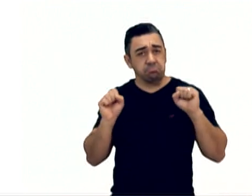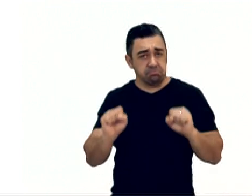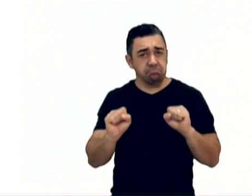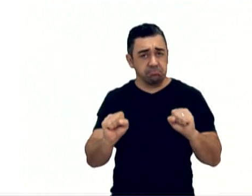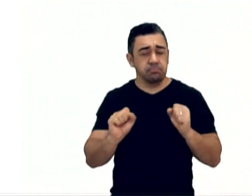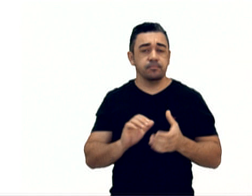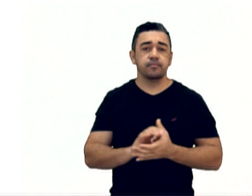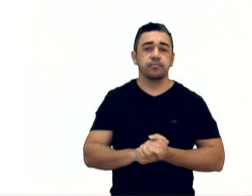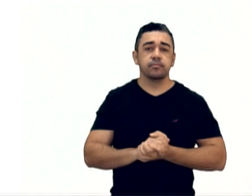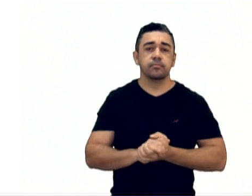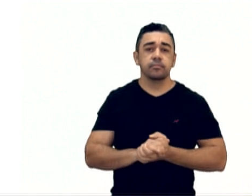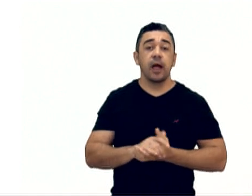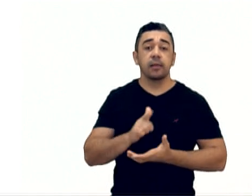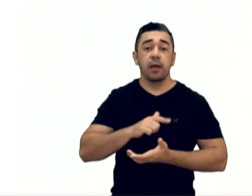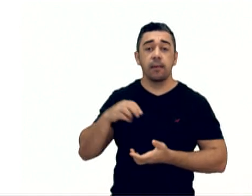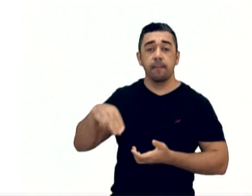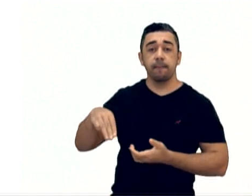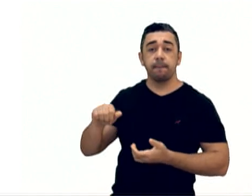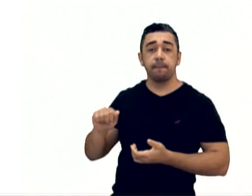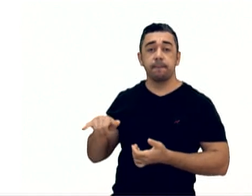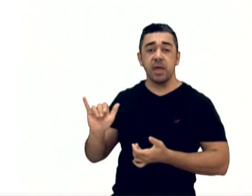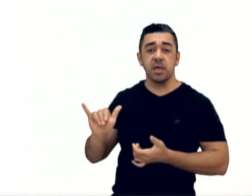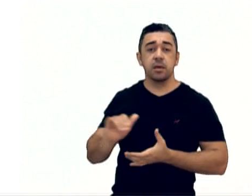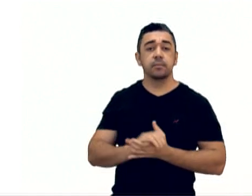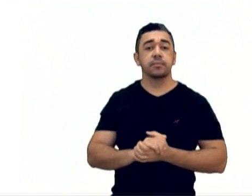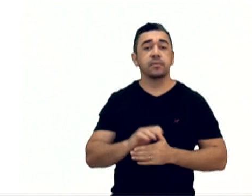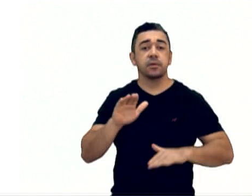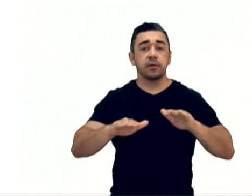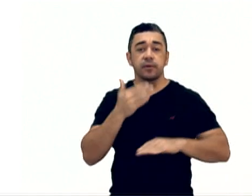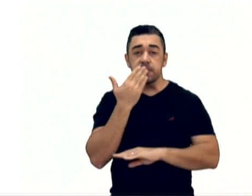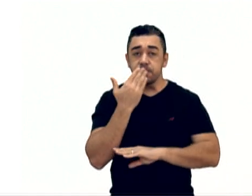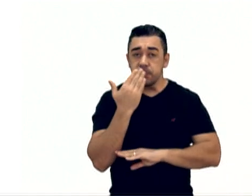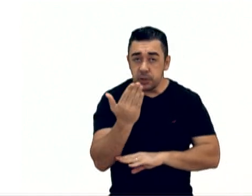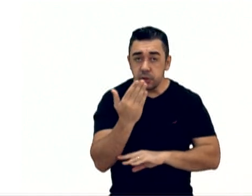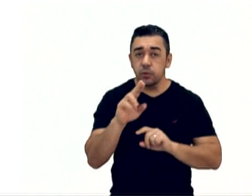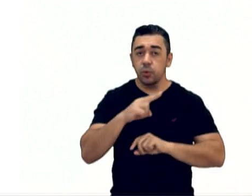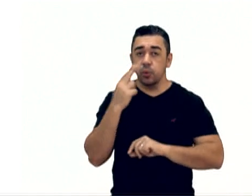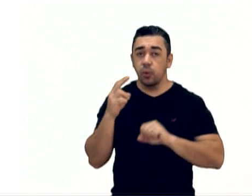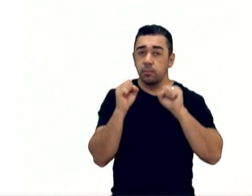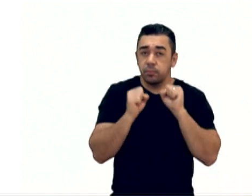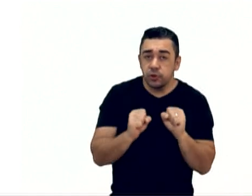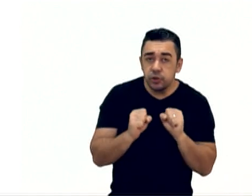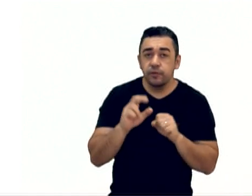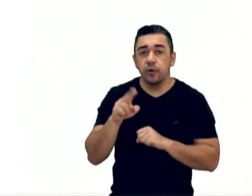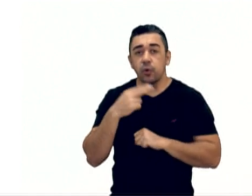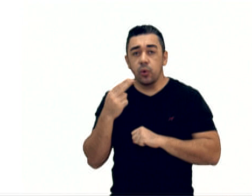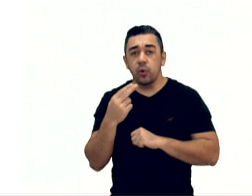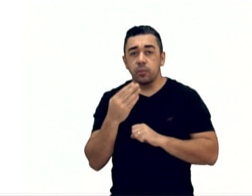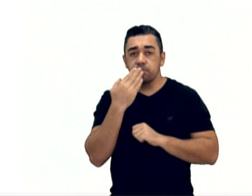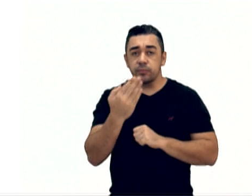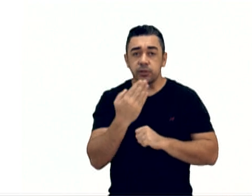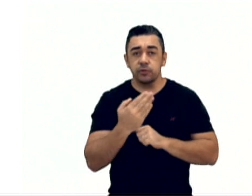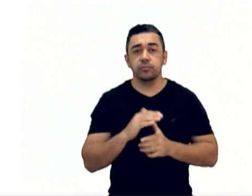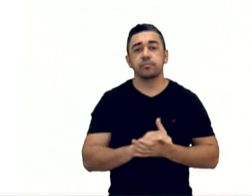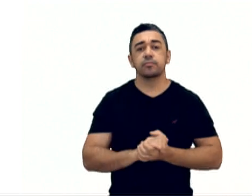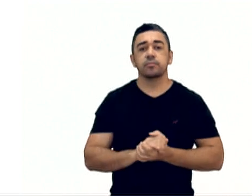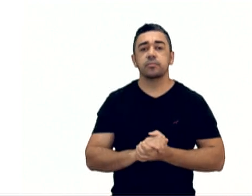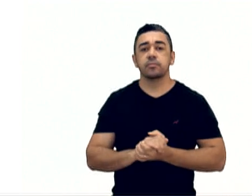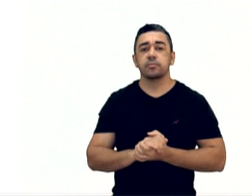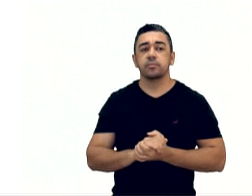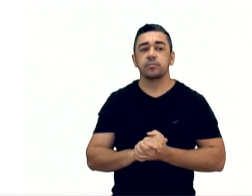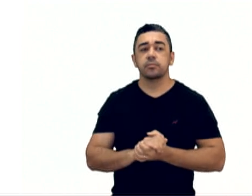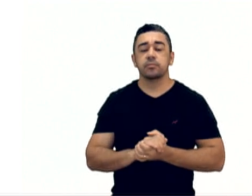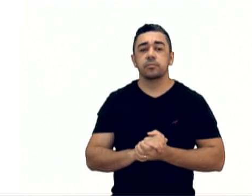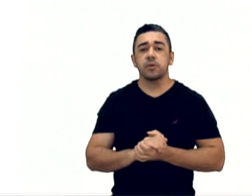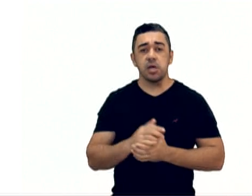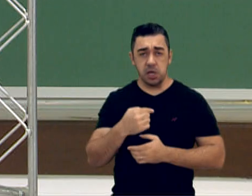possibilidade. E o may, que pode expressar pedido, possibilidade ou permissão. Olha o exemplo. May I go